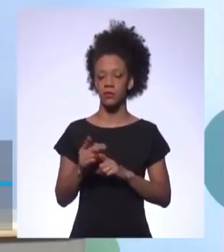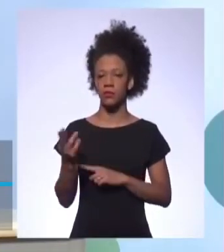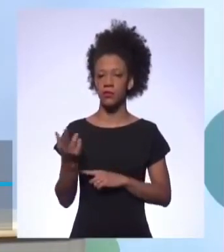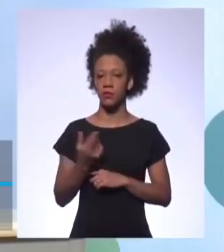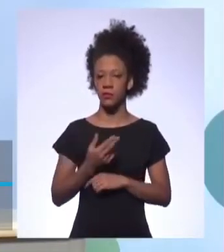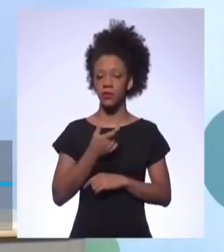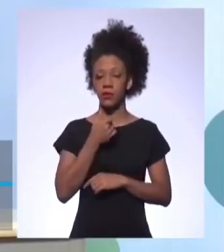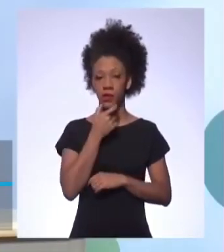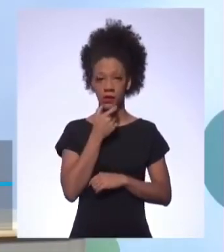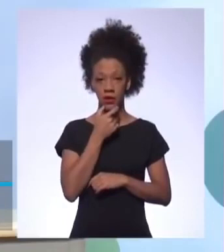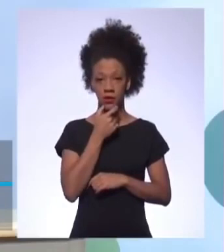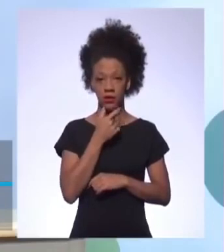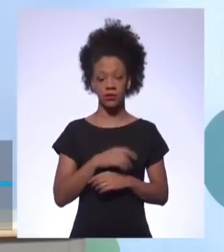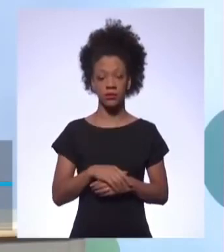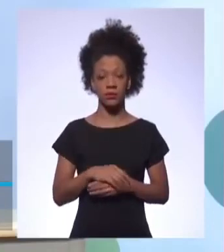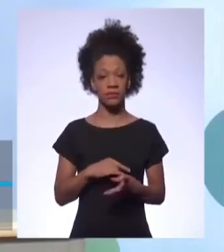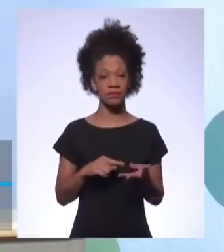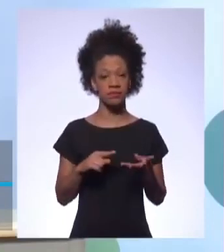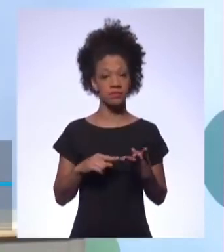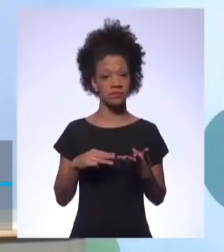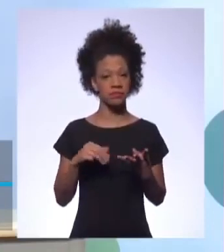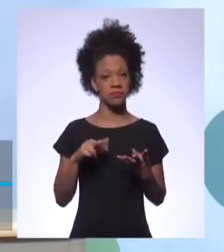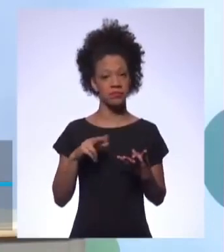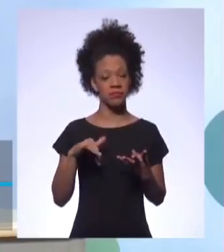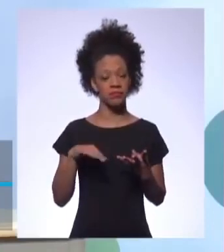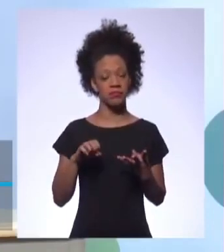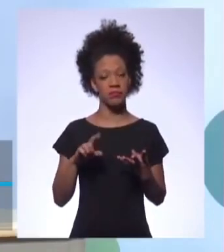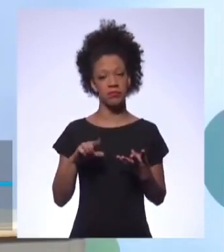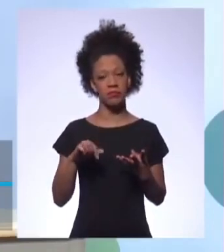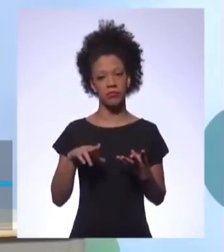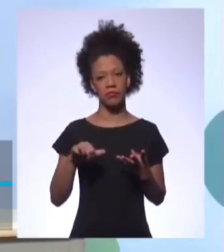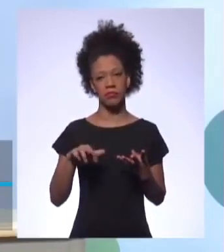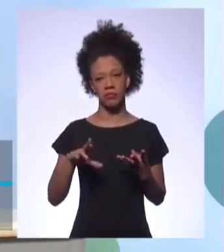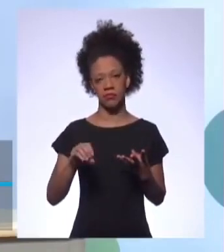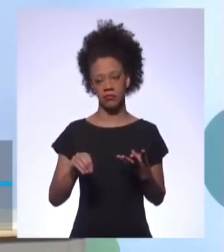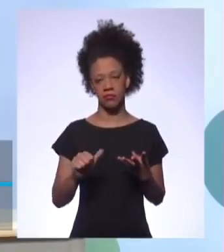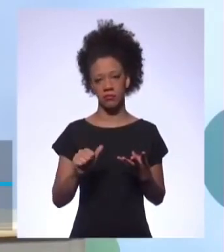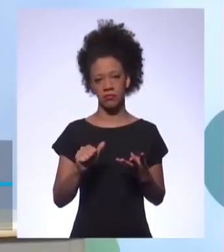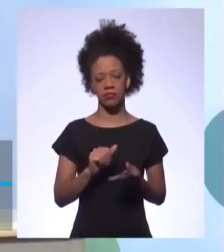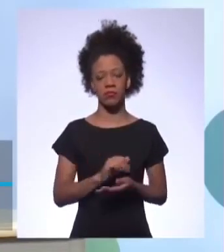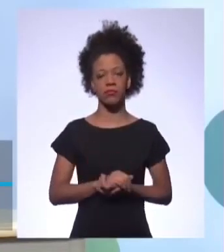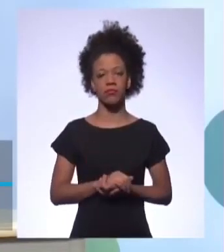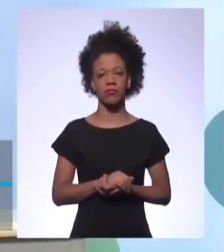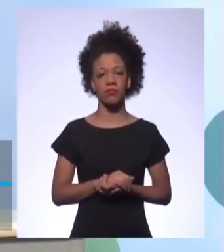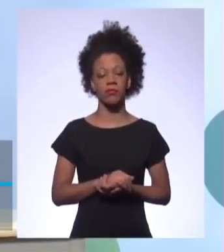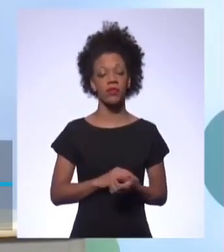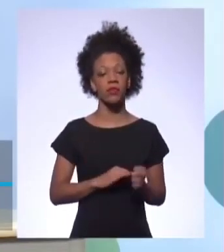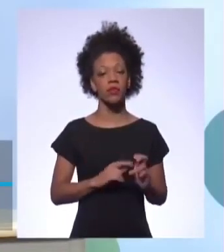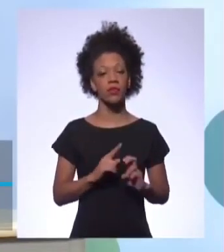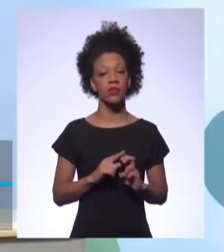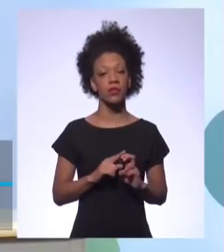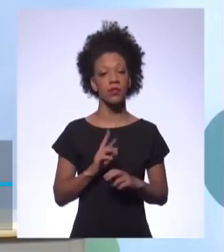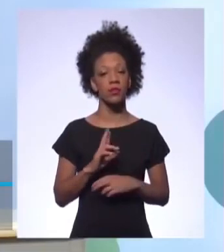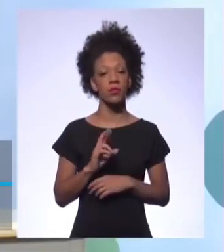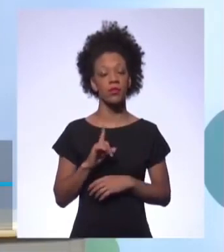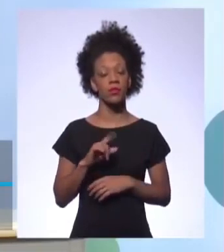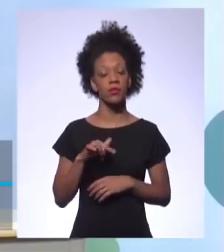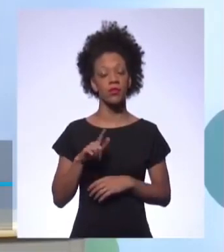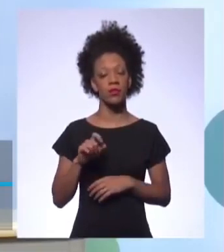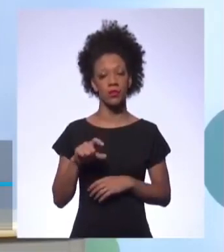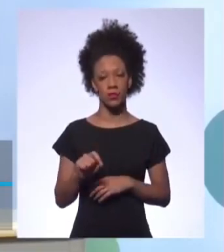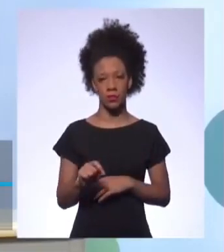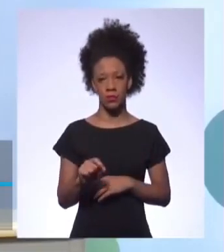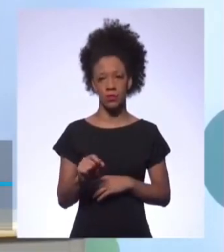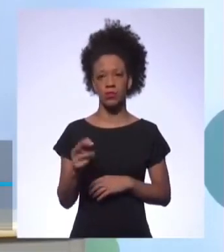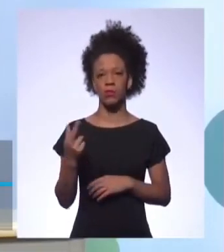every living thing. A Maria Eduarda, DNA is the deoxyribonucleic acid. O Rodrigo respondeu a segunda. They are